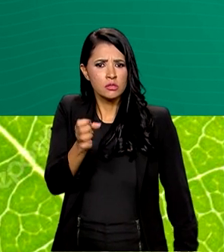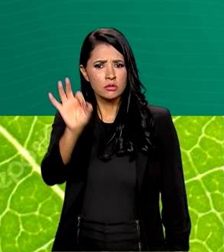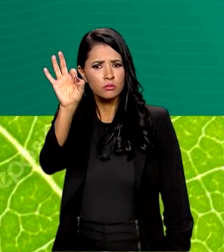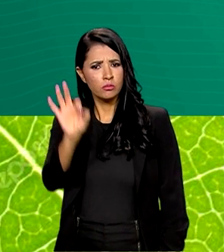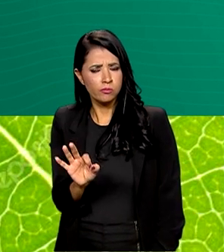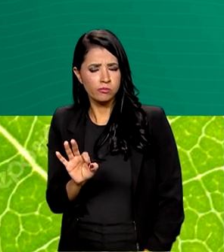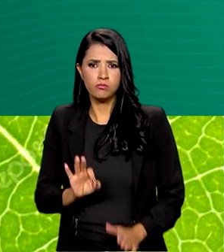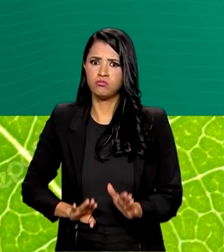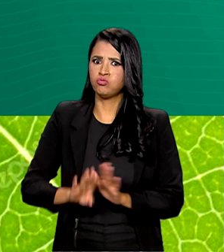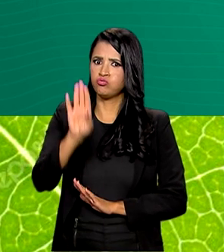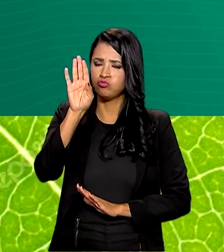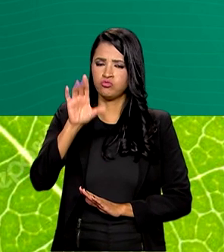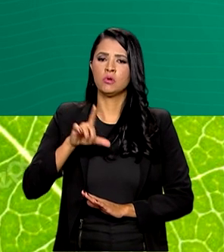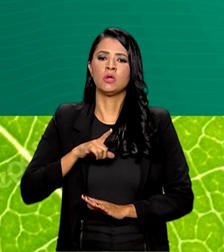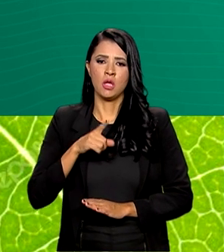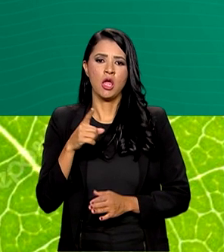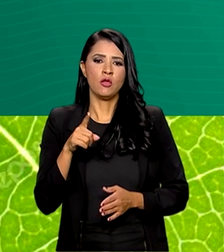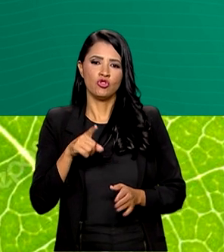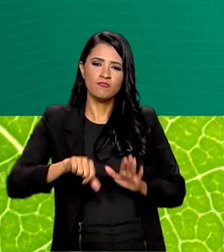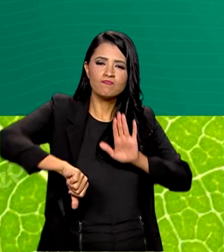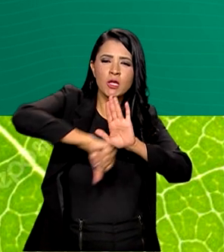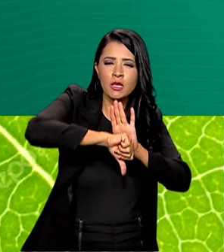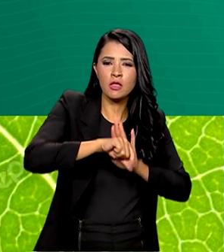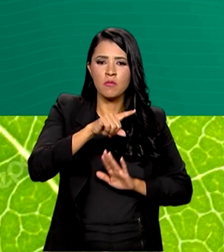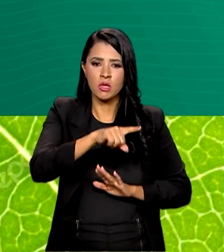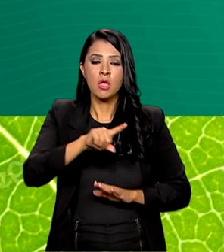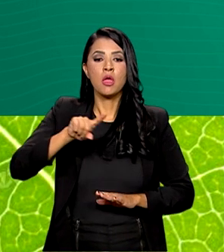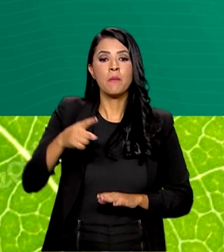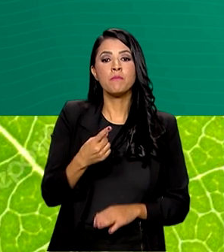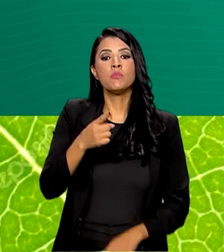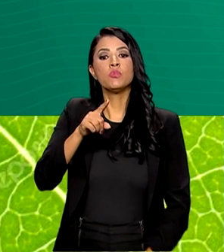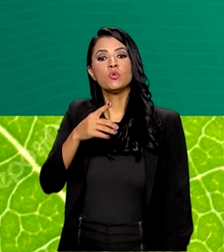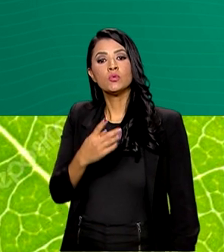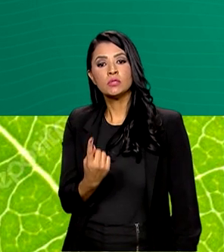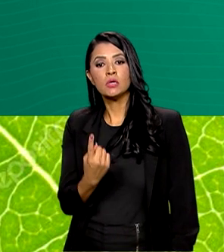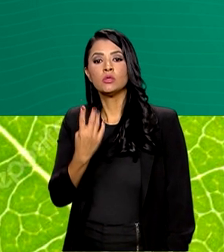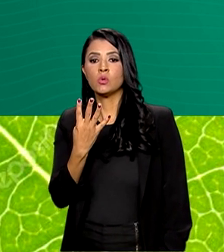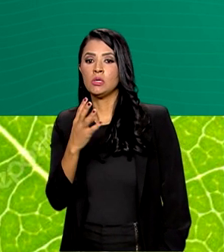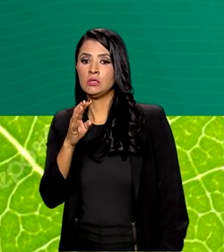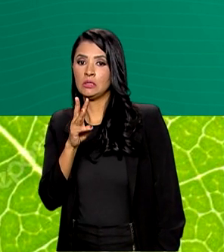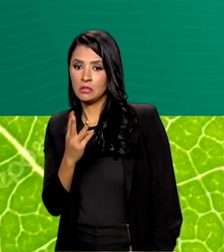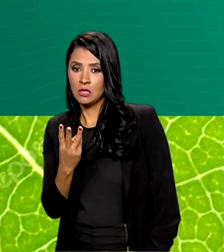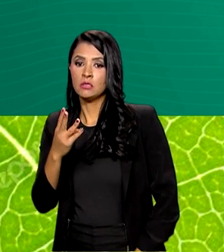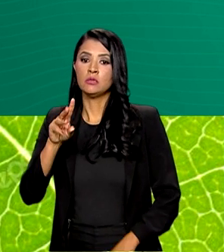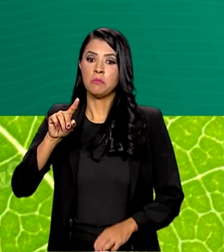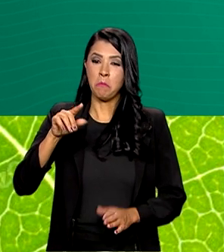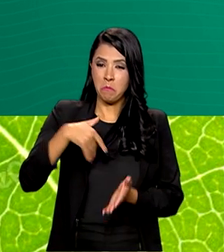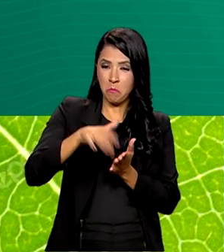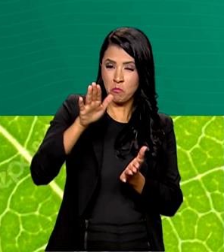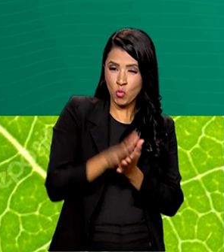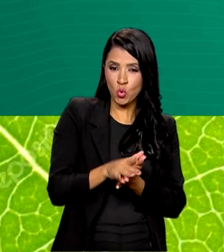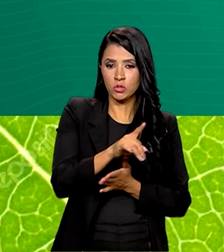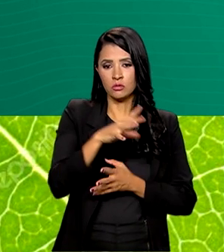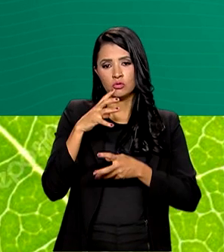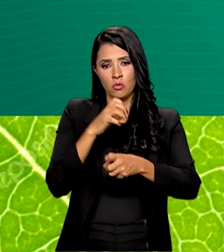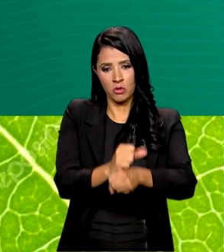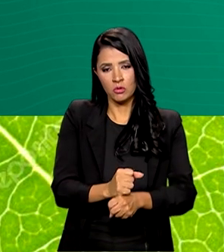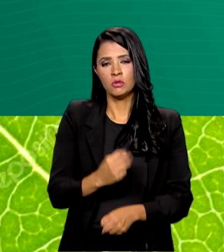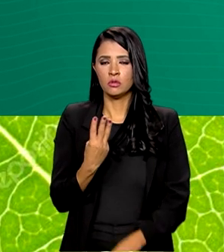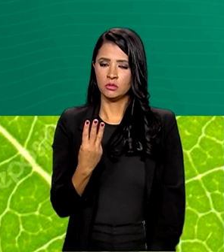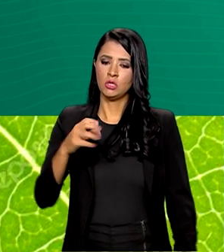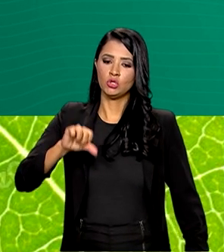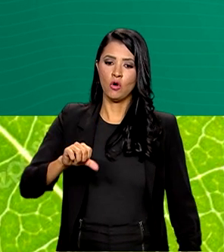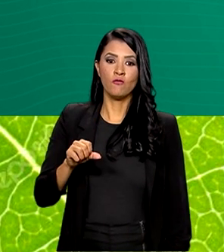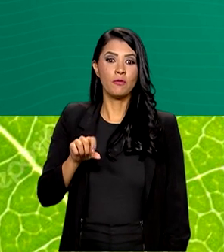216%. os autos de infração com 1143 multas aplicadas totalizando 309